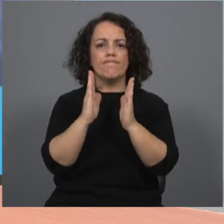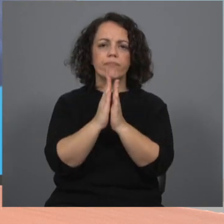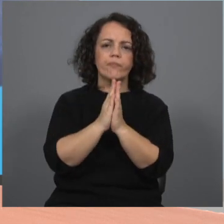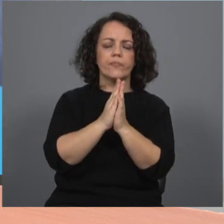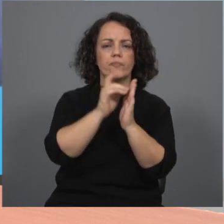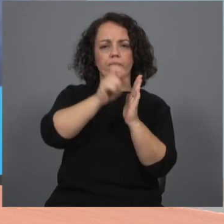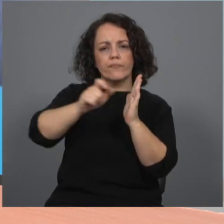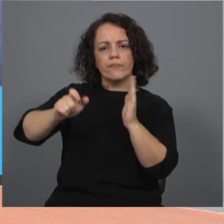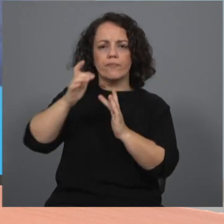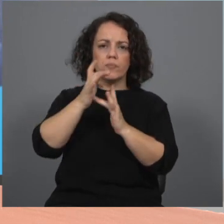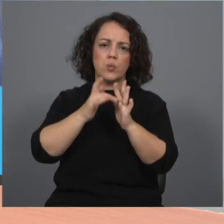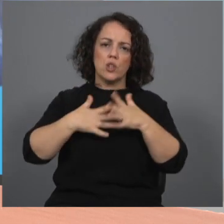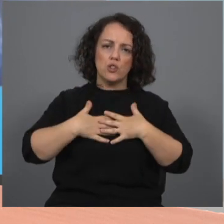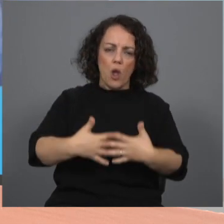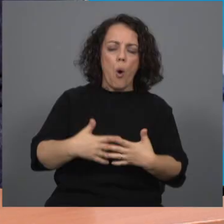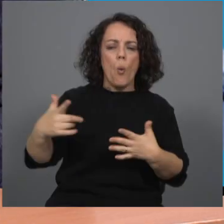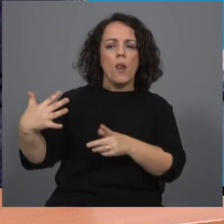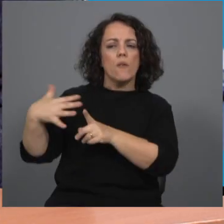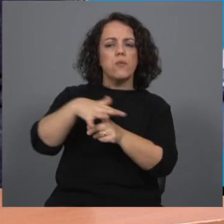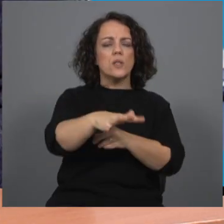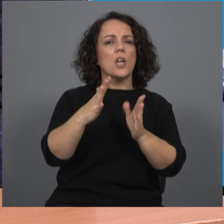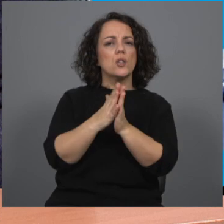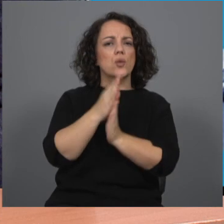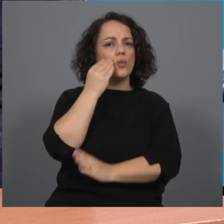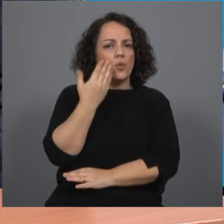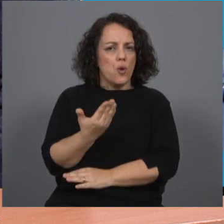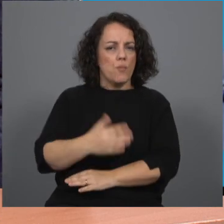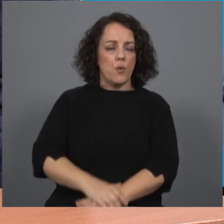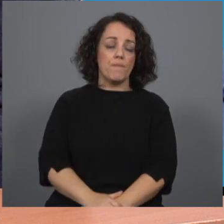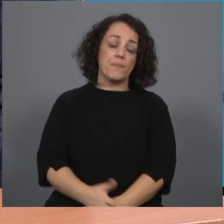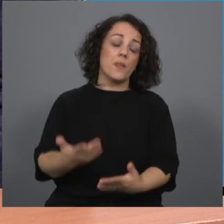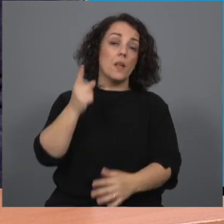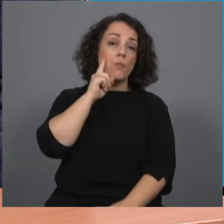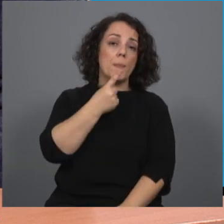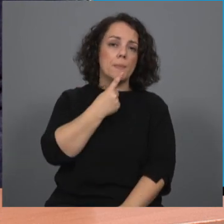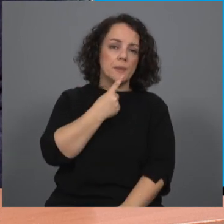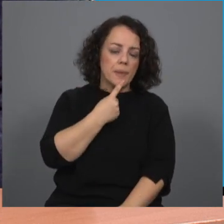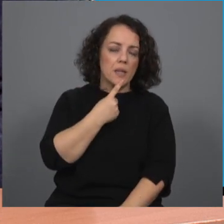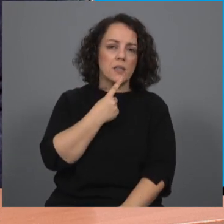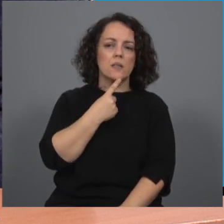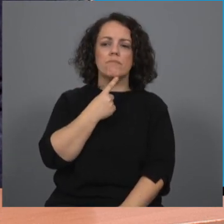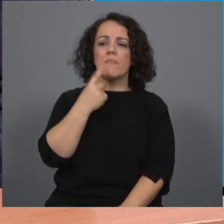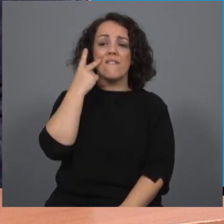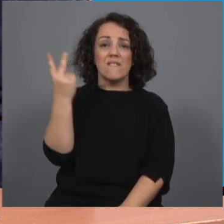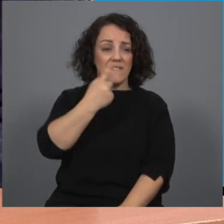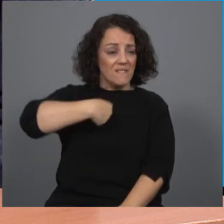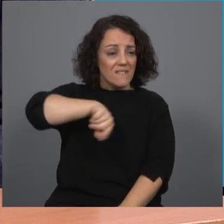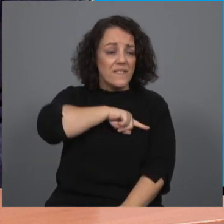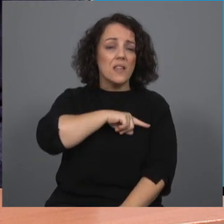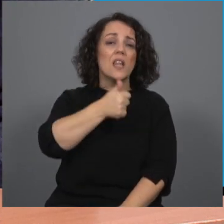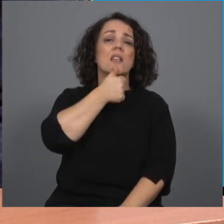fator religioso? Portanto, o perceber que, como quer que seja, a nossa vida está nas mãos de Deus, e